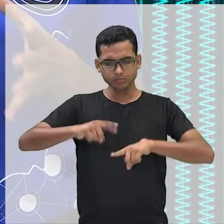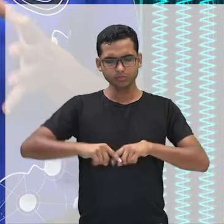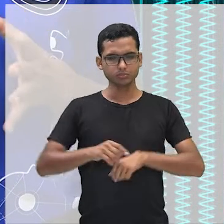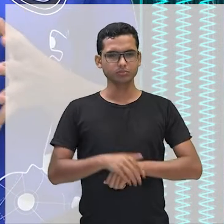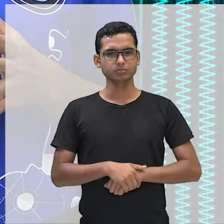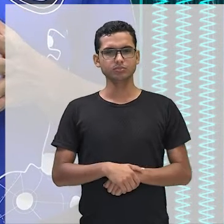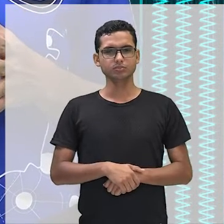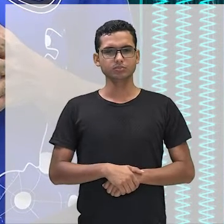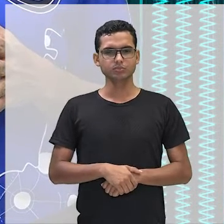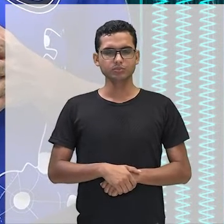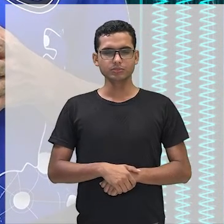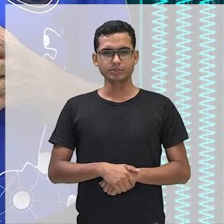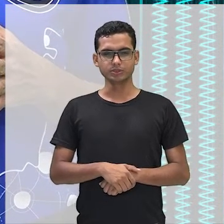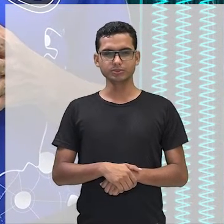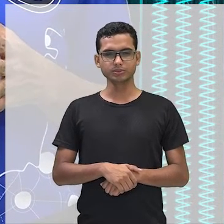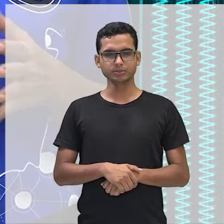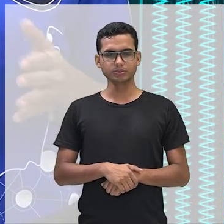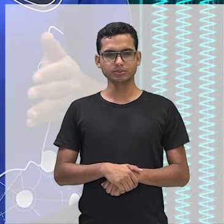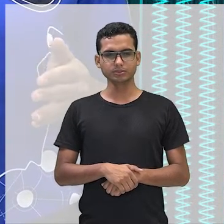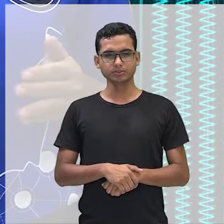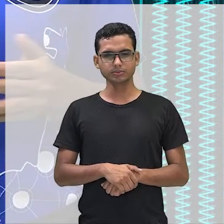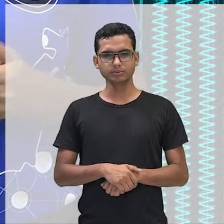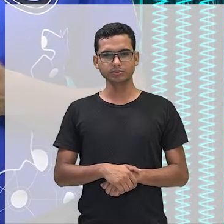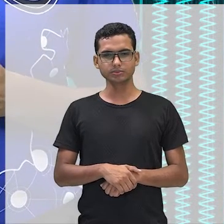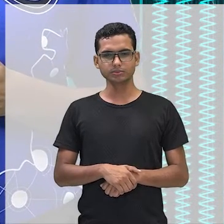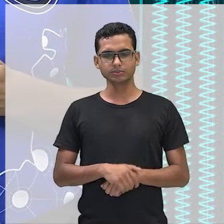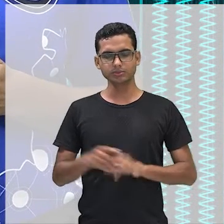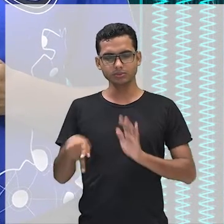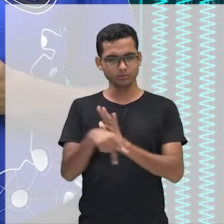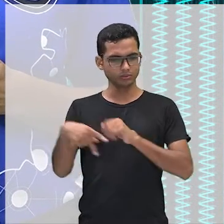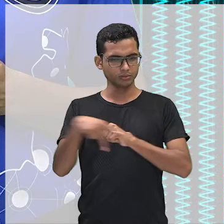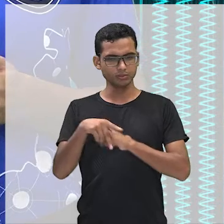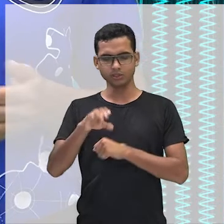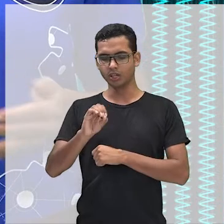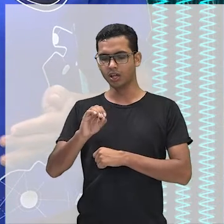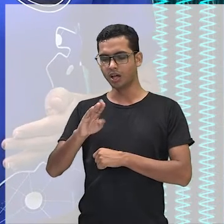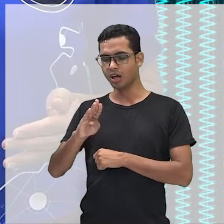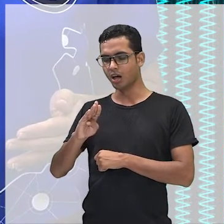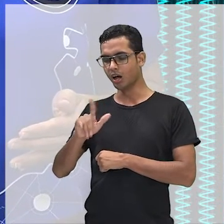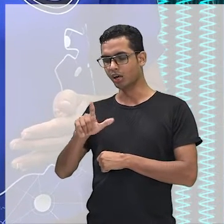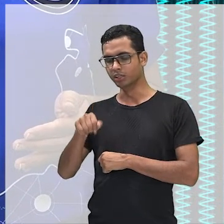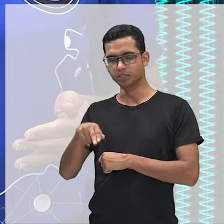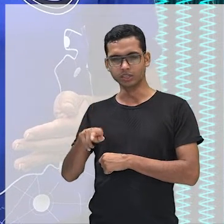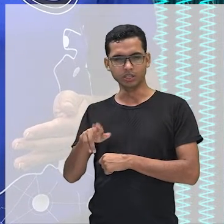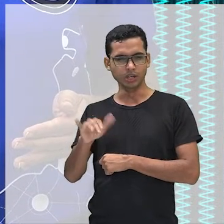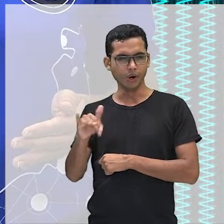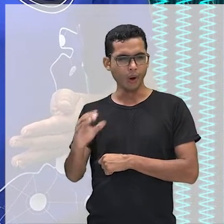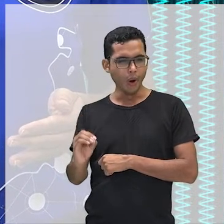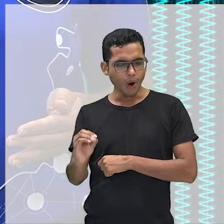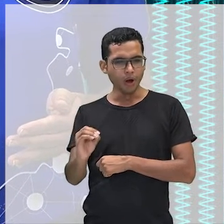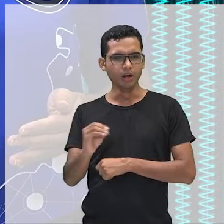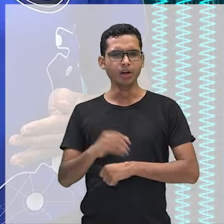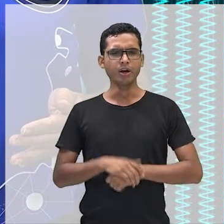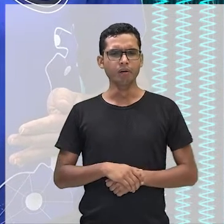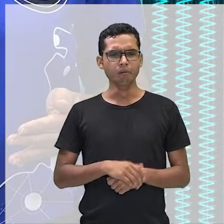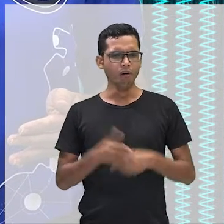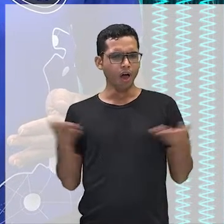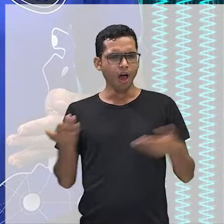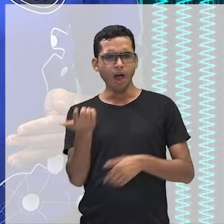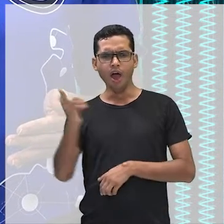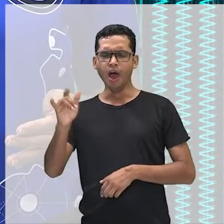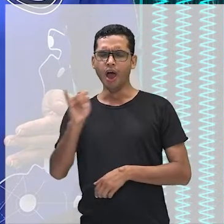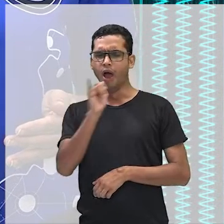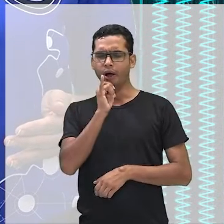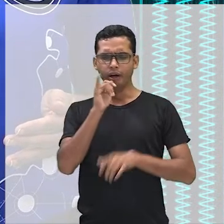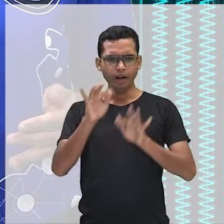com função de pronome oblíquo, right? Continuando. We listened to Caio at his